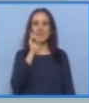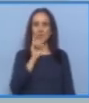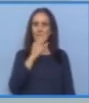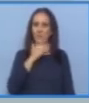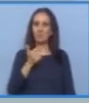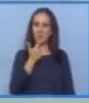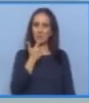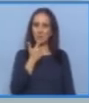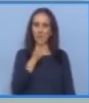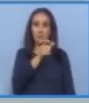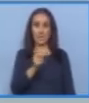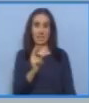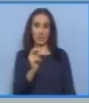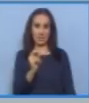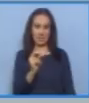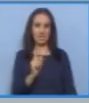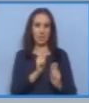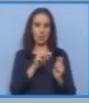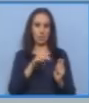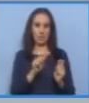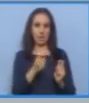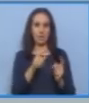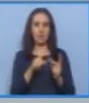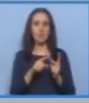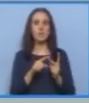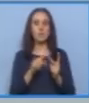Fomos 3 a ser ordenados, o Miguel, o Samuel e eu.